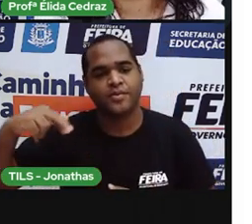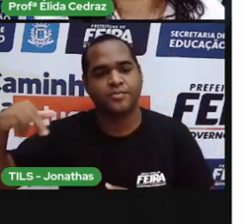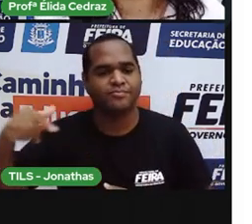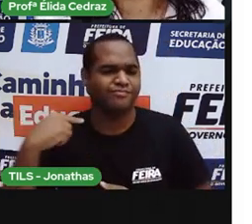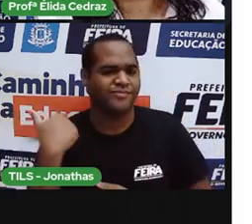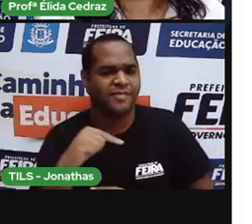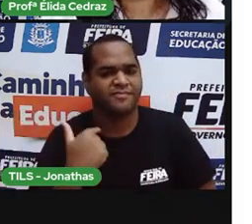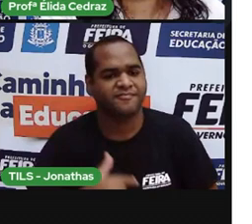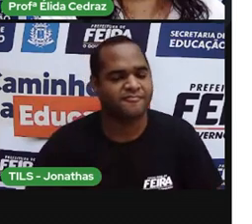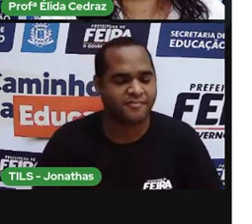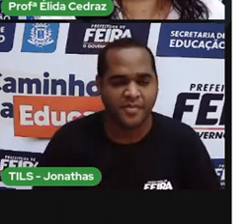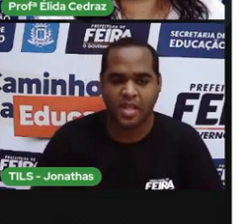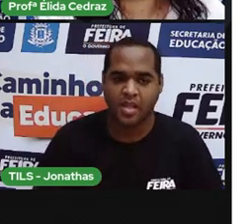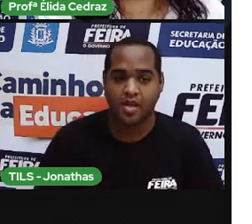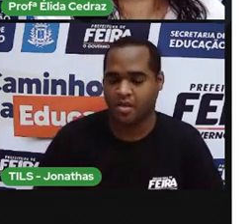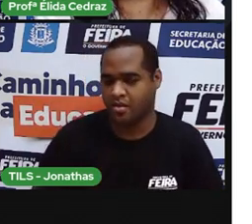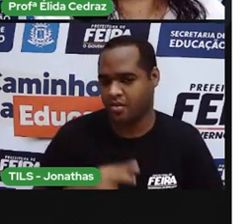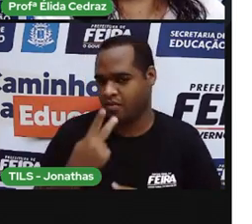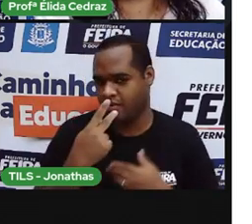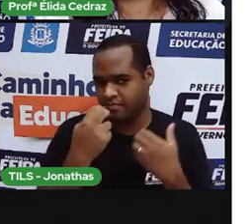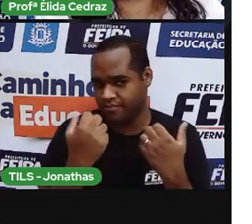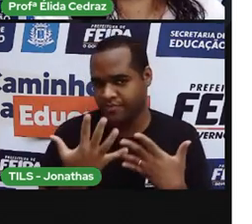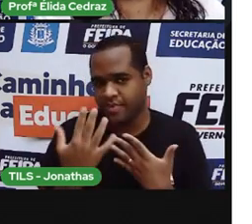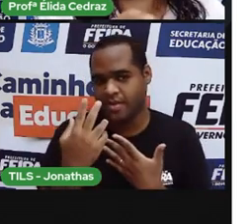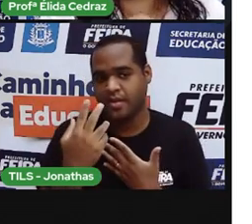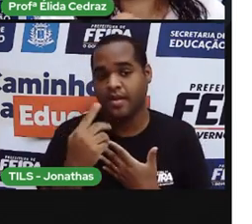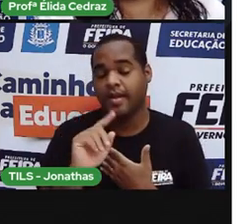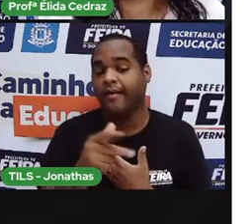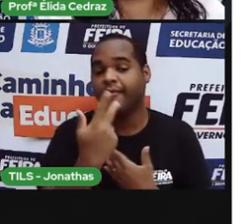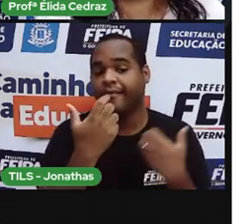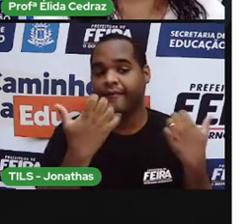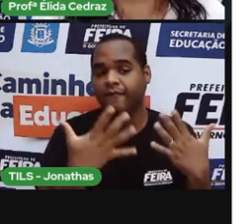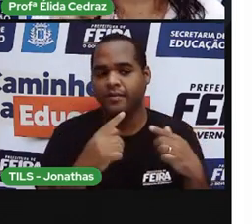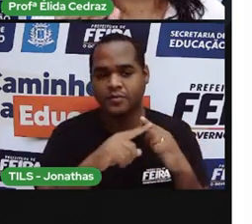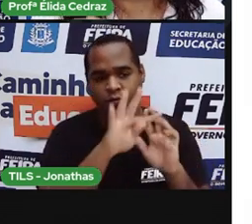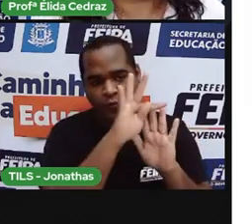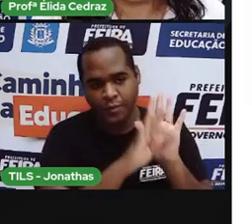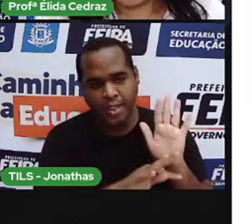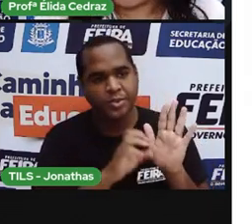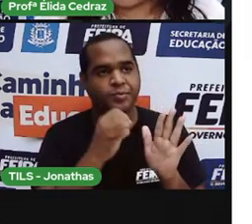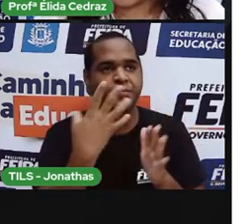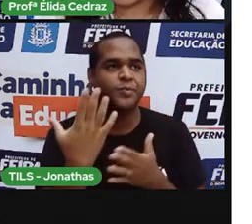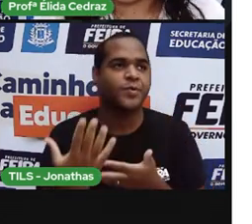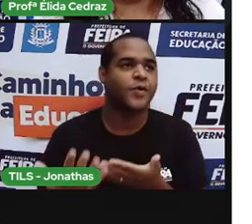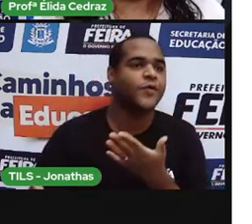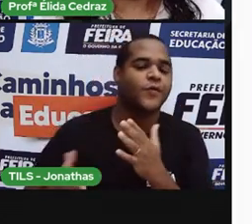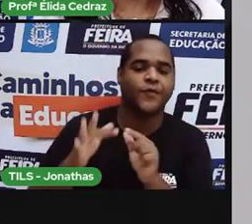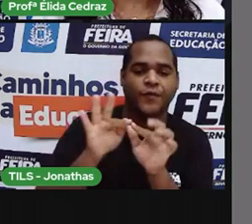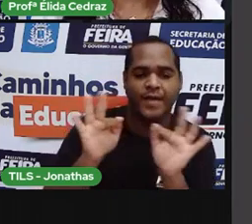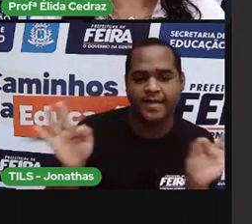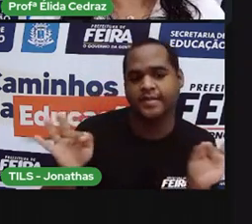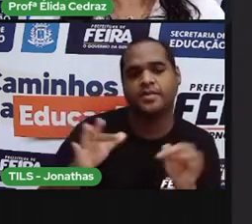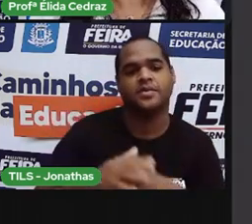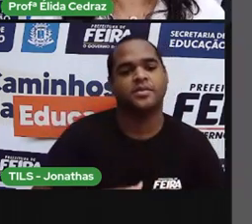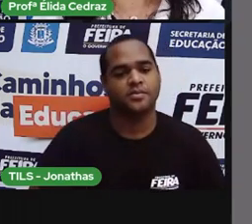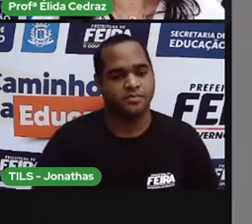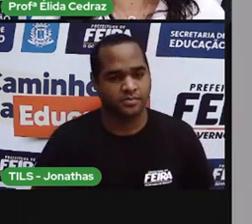das palavras nos textos escritos e nas frases são muito importantes.